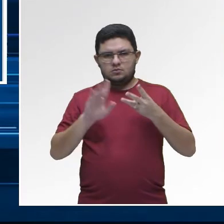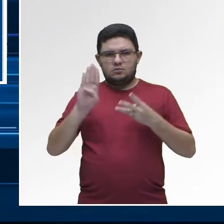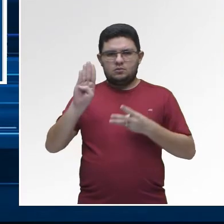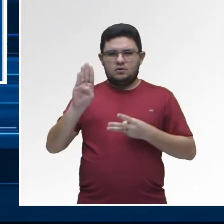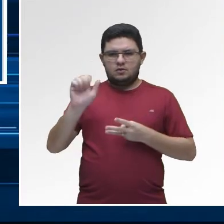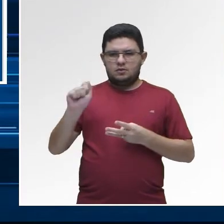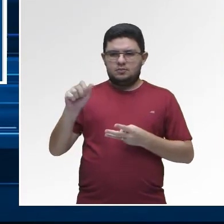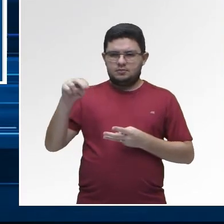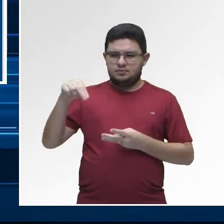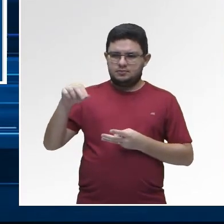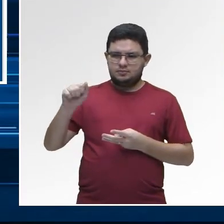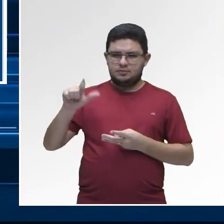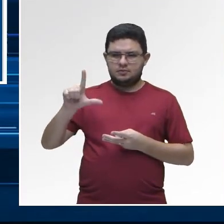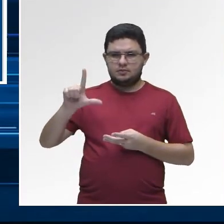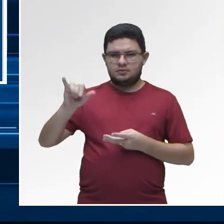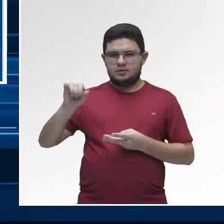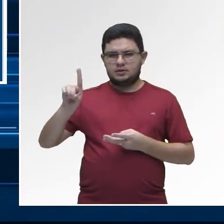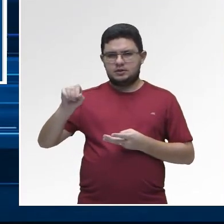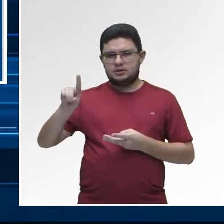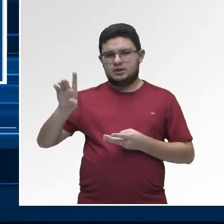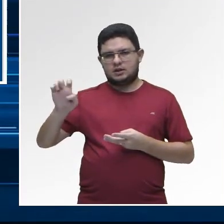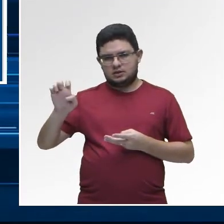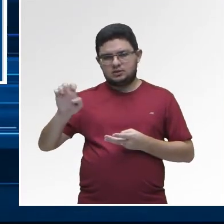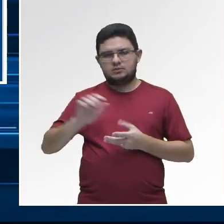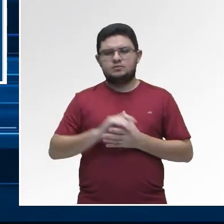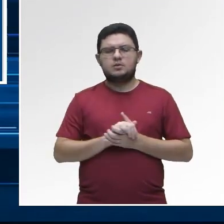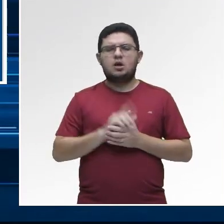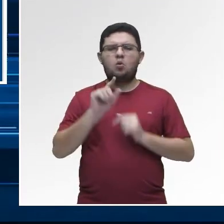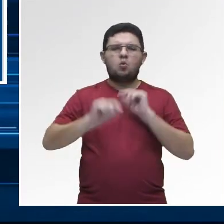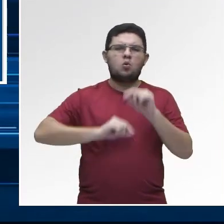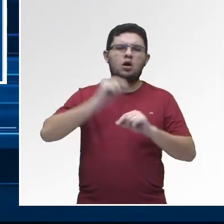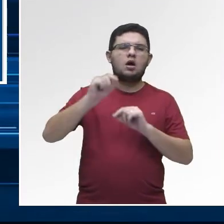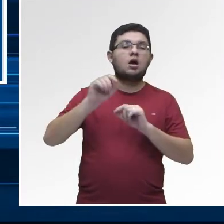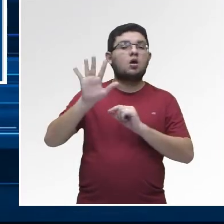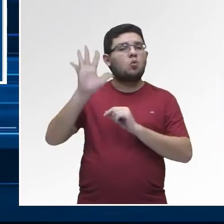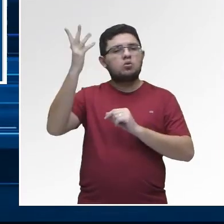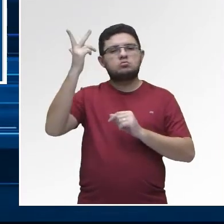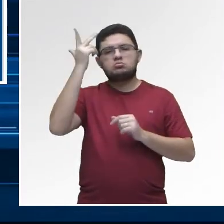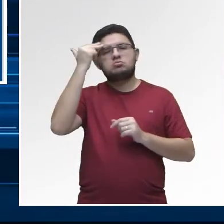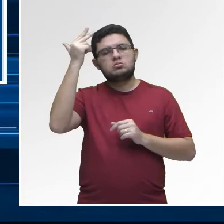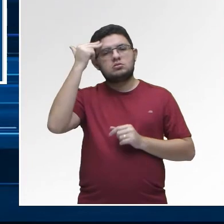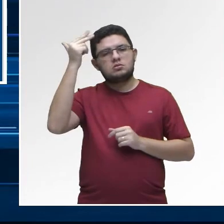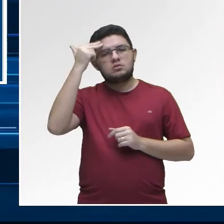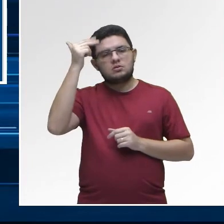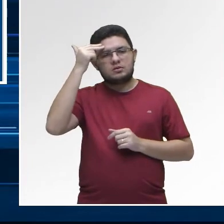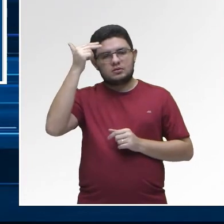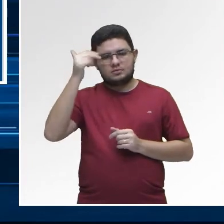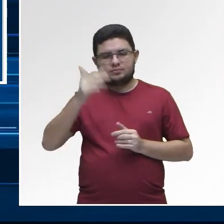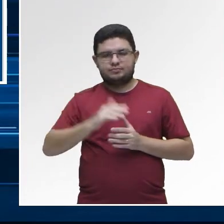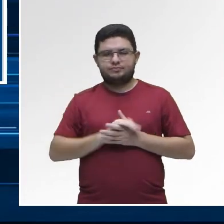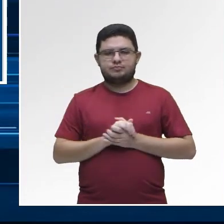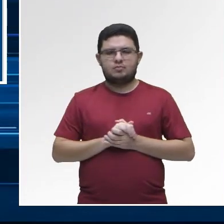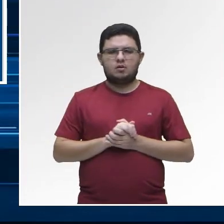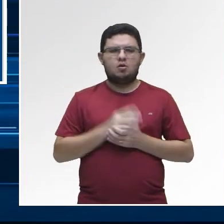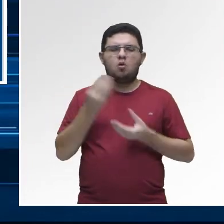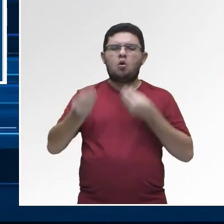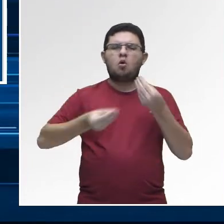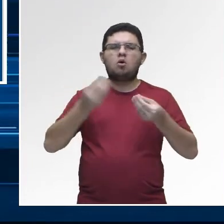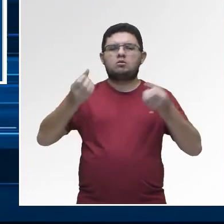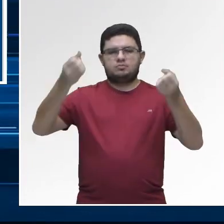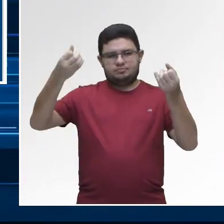isso? Que era banal, ali era o corriqueiro. Então, como é que se dava aí a